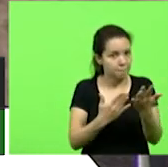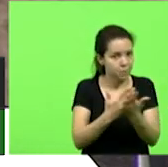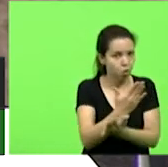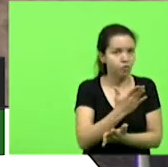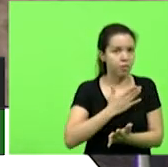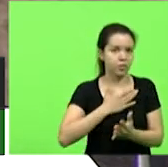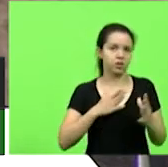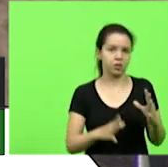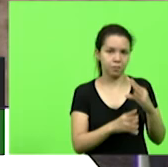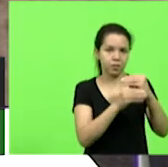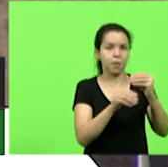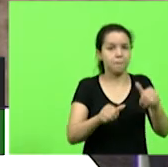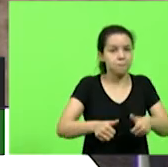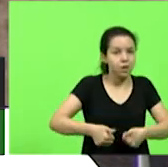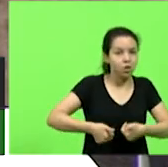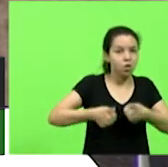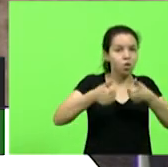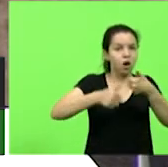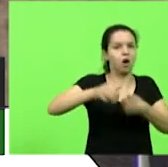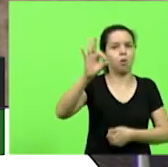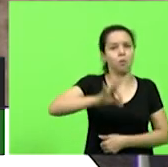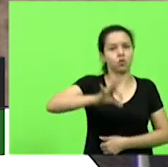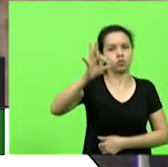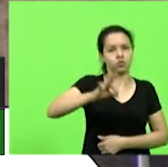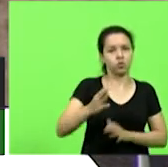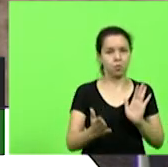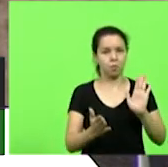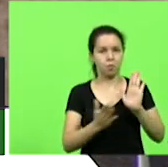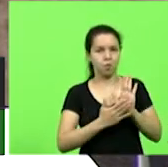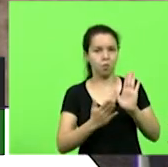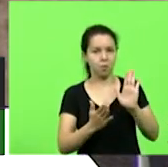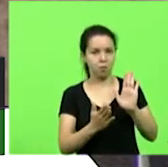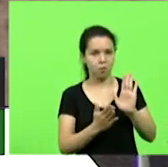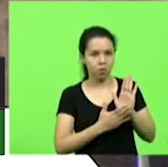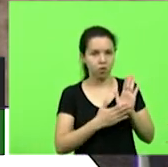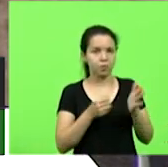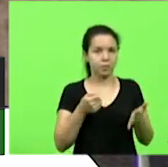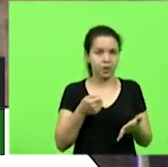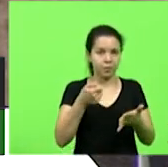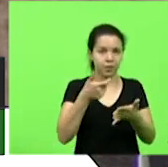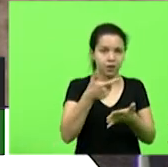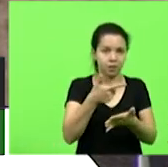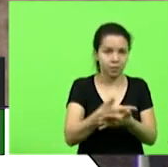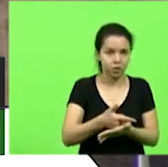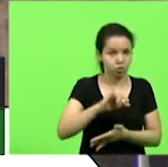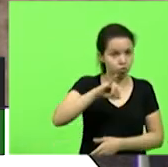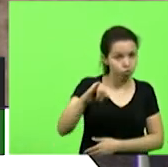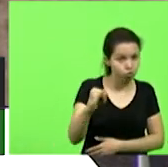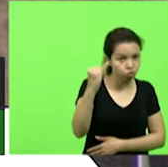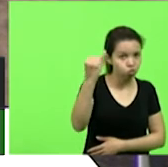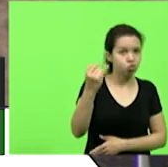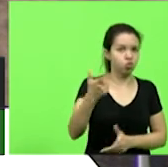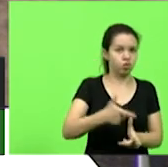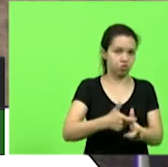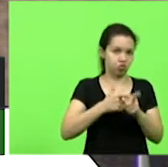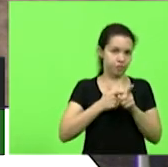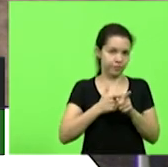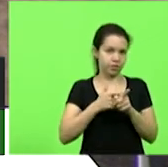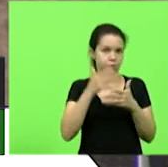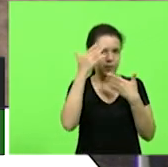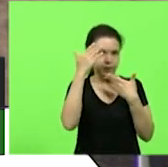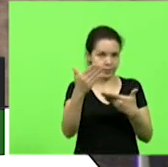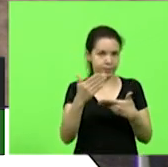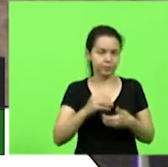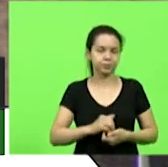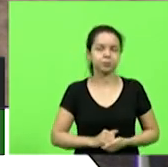e melhorar os percentuais de propostas para pagamento só dos juros das dívidas. Obrigado, presidente.